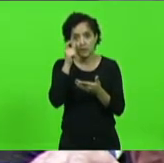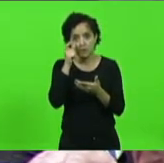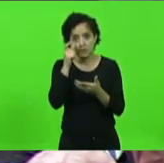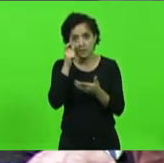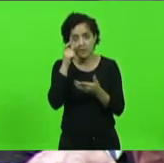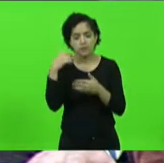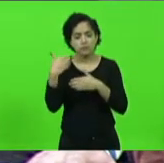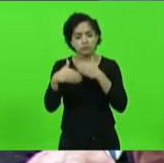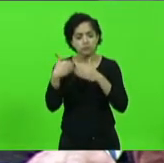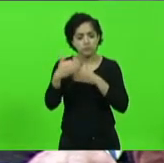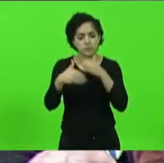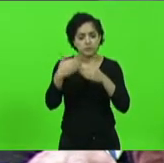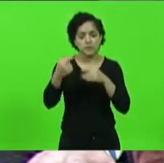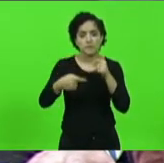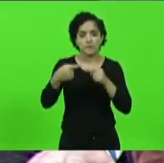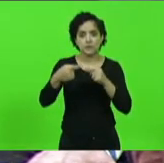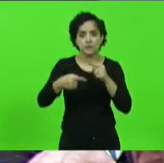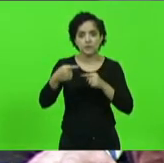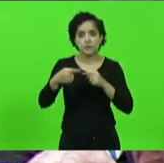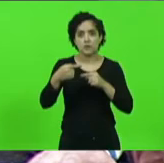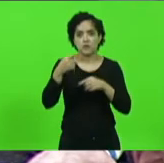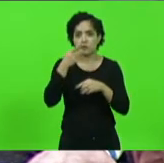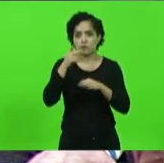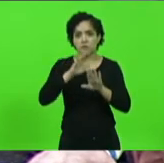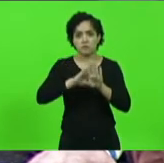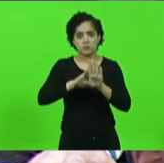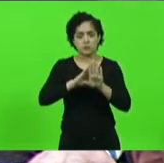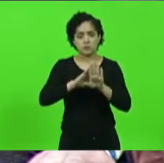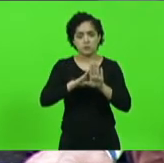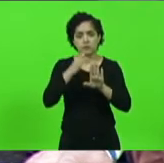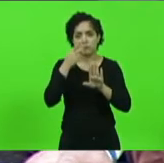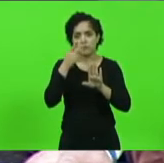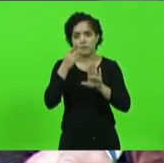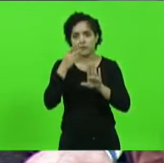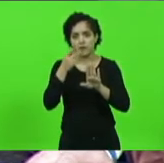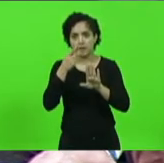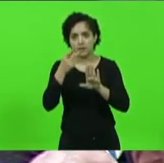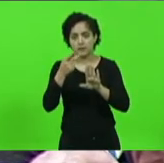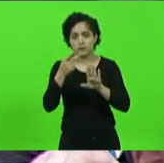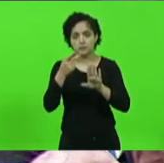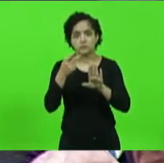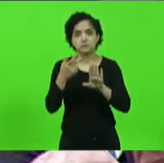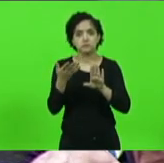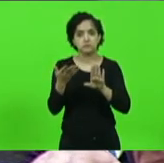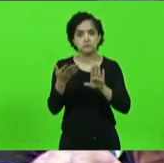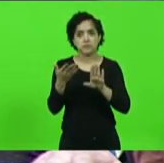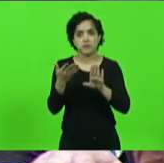sabe disso. Eu não falo pelas costas, não fico falando atrás dos corredores. Se eu